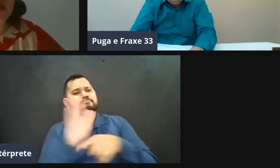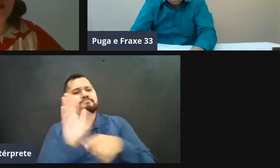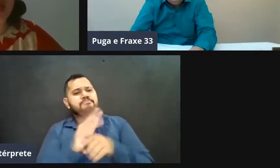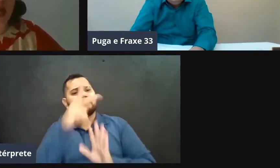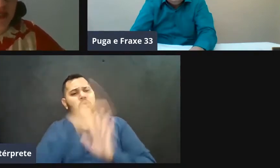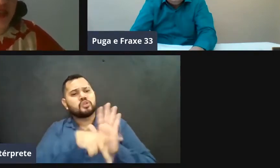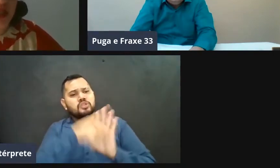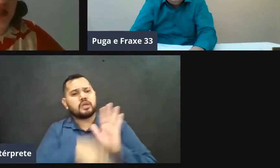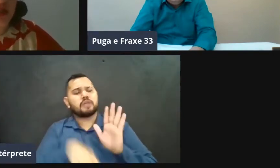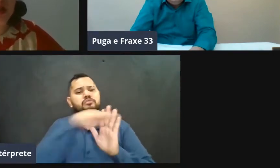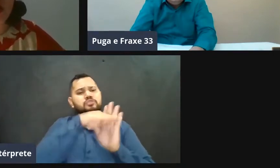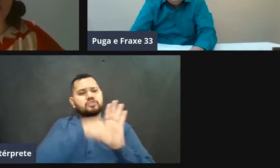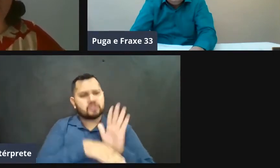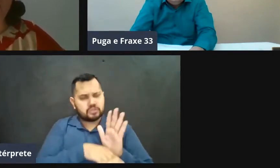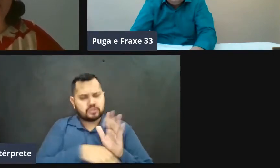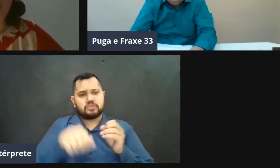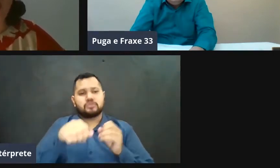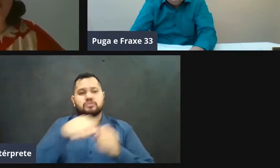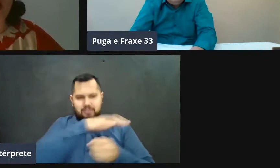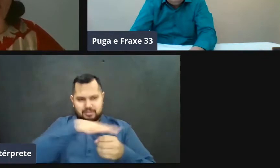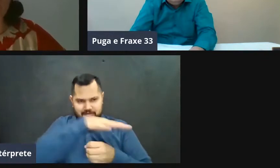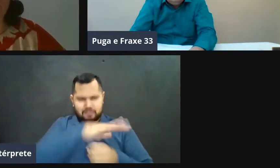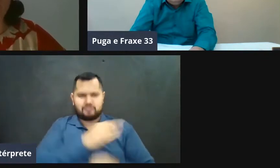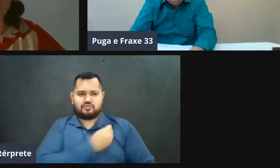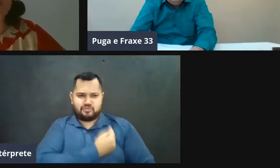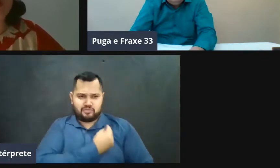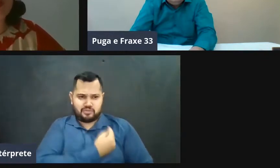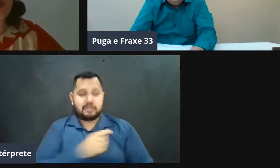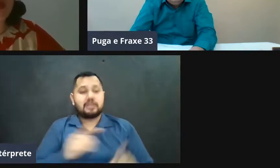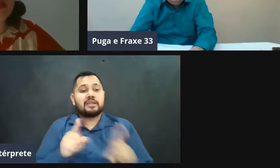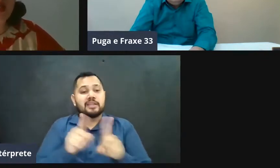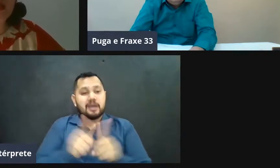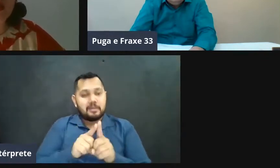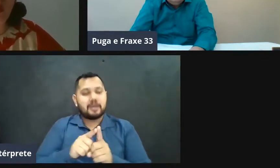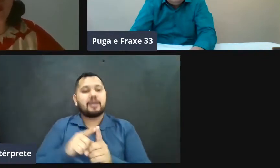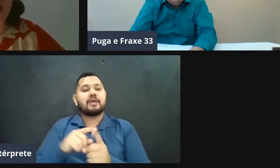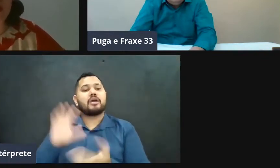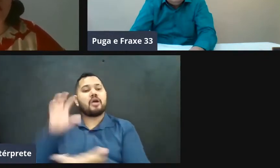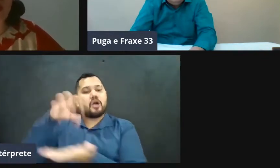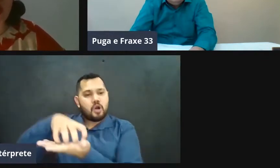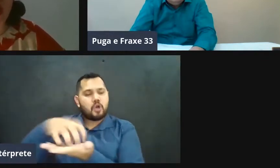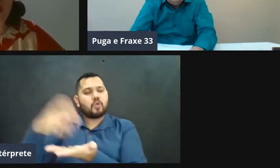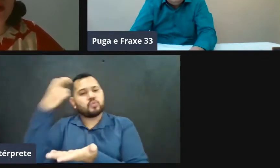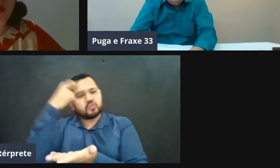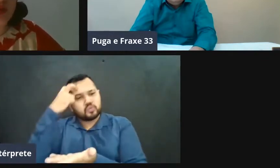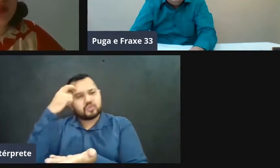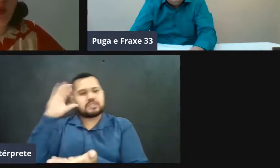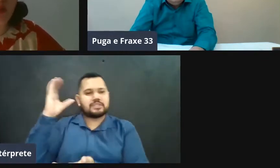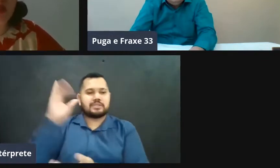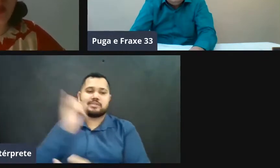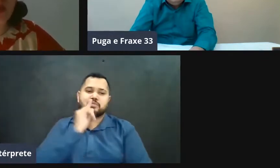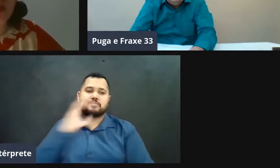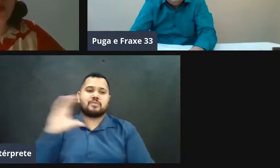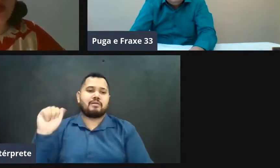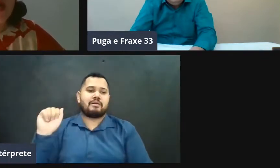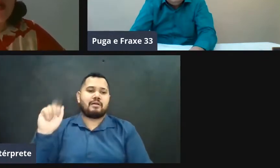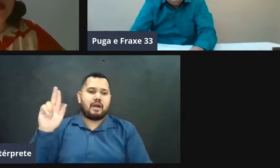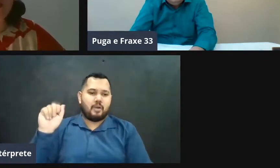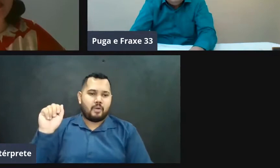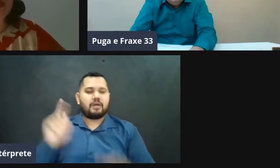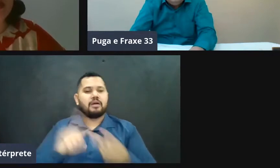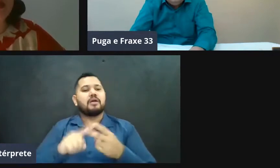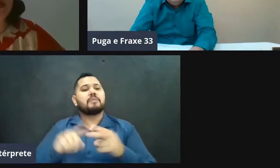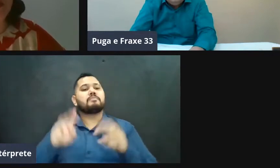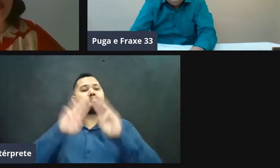de extensão já existentes, bem como aos órgãos de cultura e ciência, como, por exemplo, o CAUA e o Museu Amazônico,